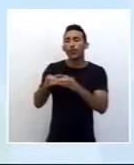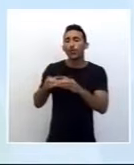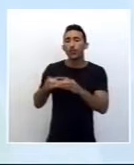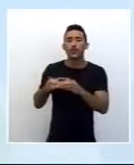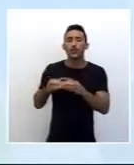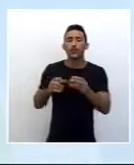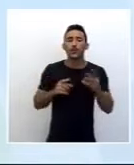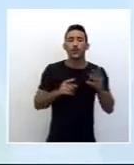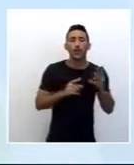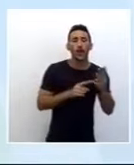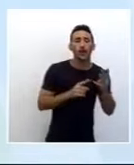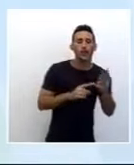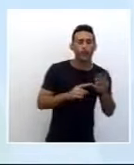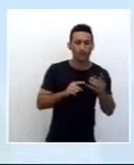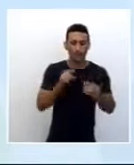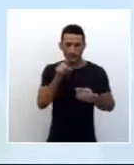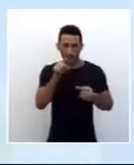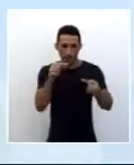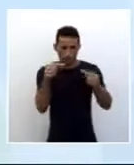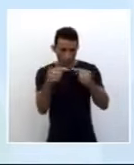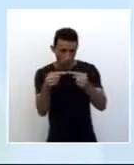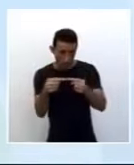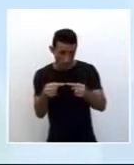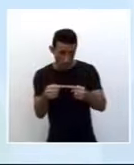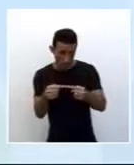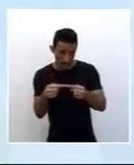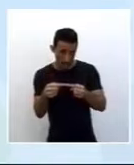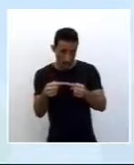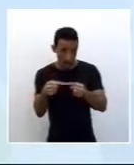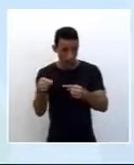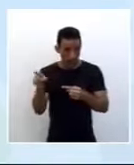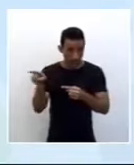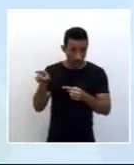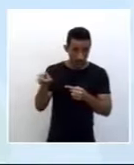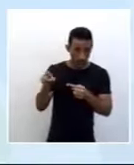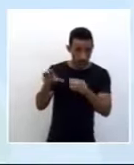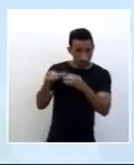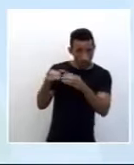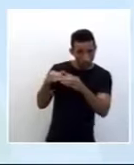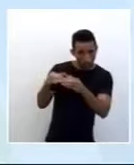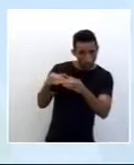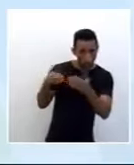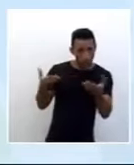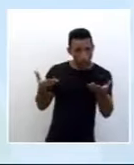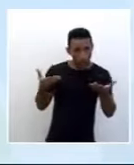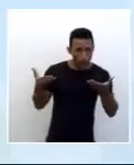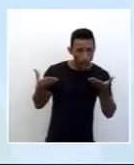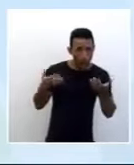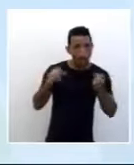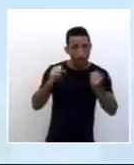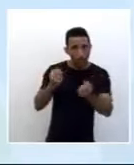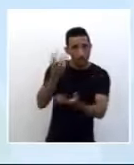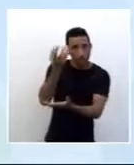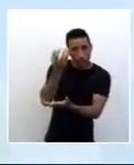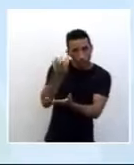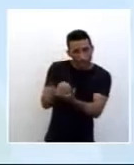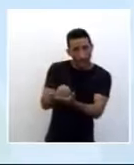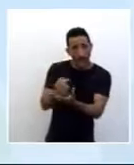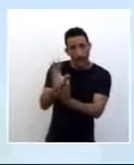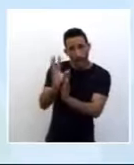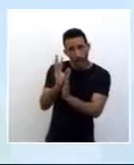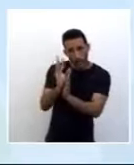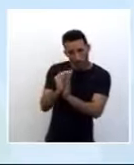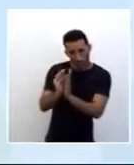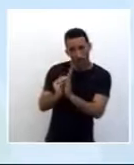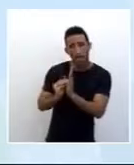Você concorda com eles então dá um print aí na tela dessas perguntas tá eu vou repetir